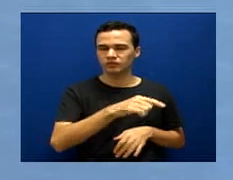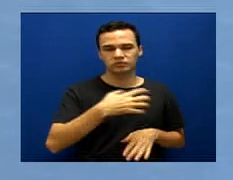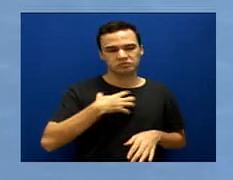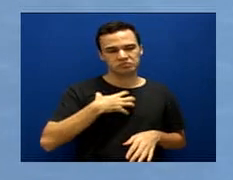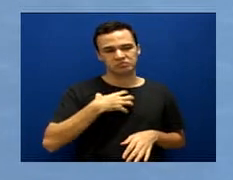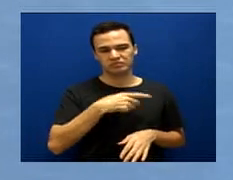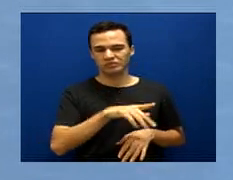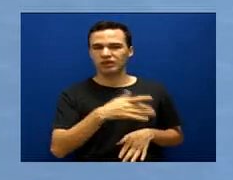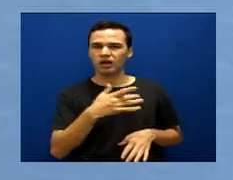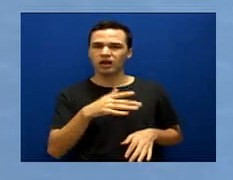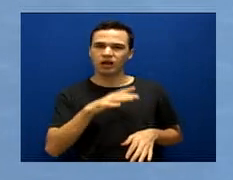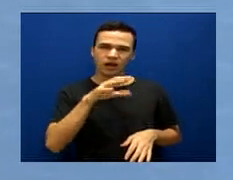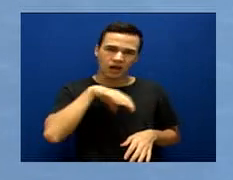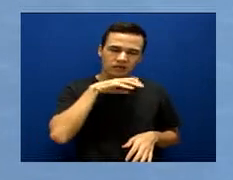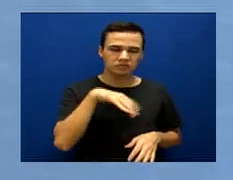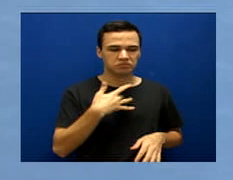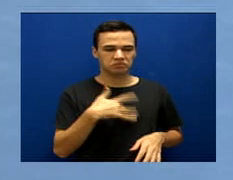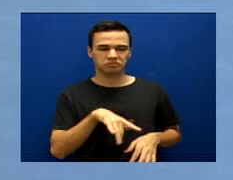animais, então, dentro